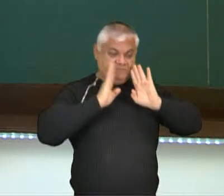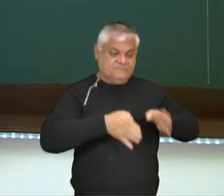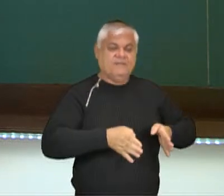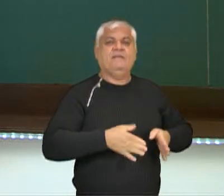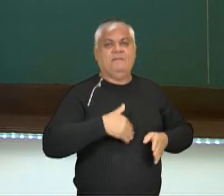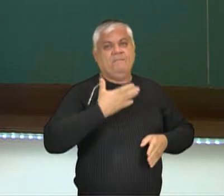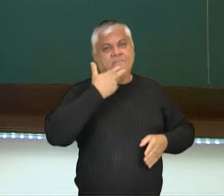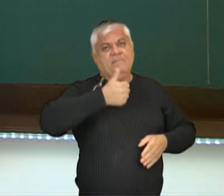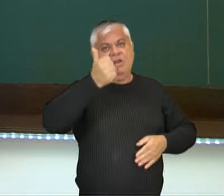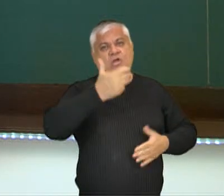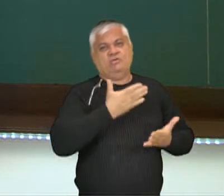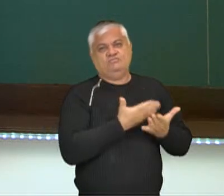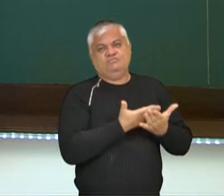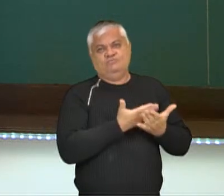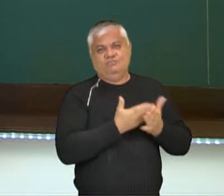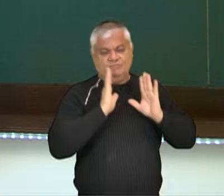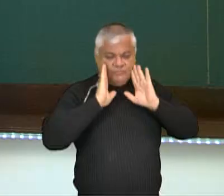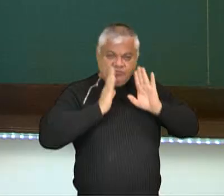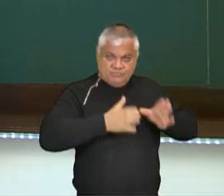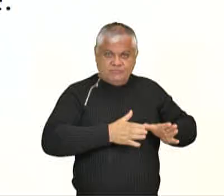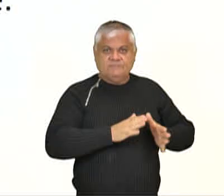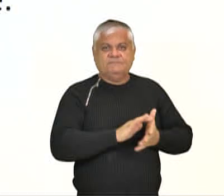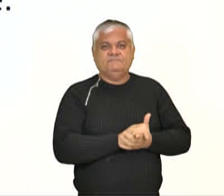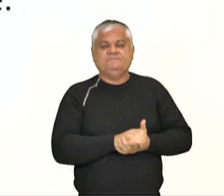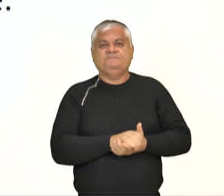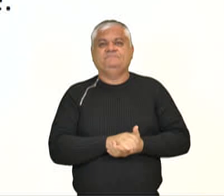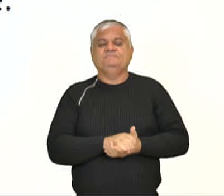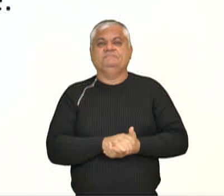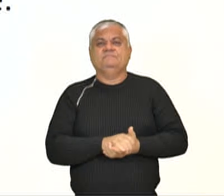no caso ali, ela se foca nos estudos.